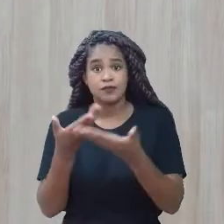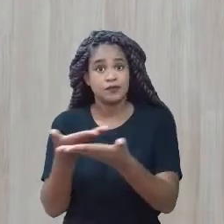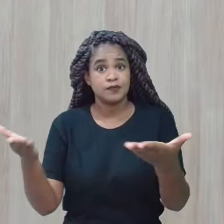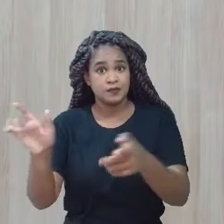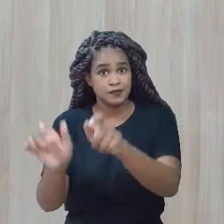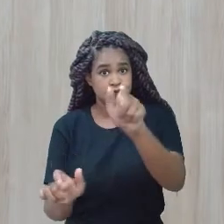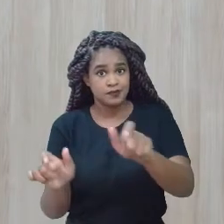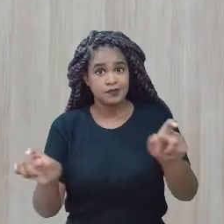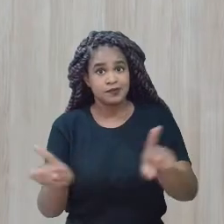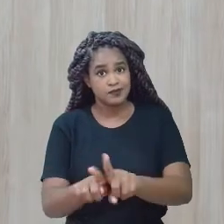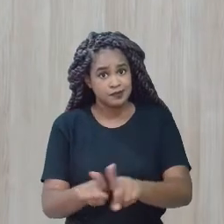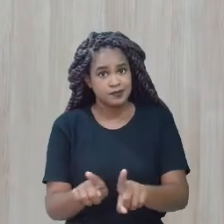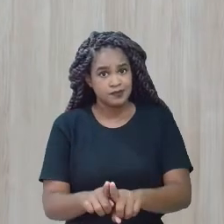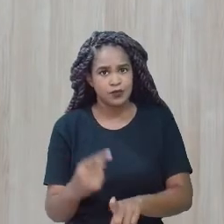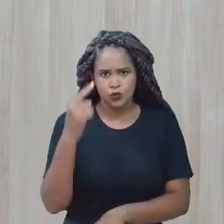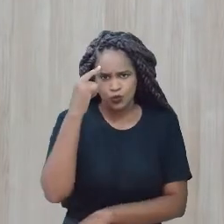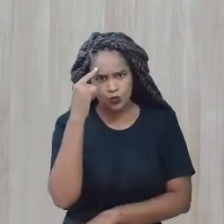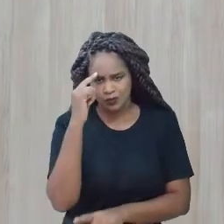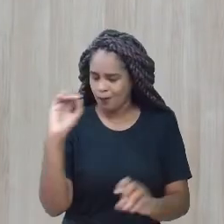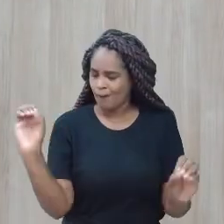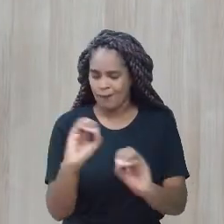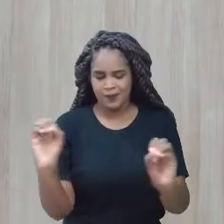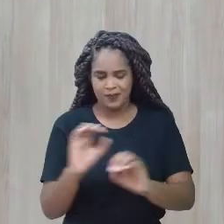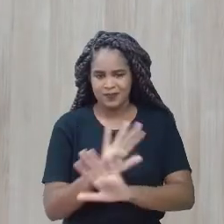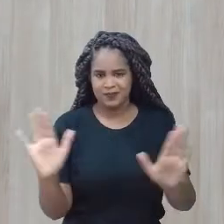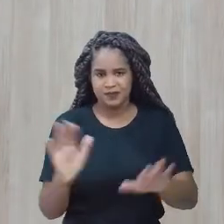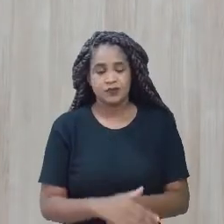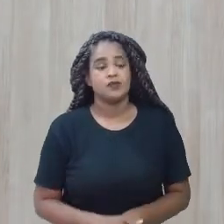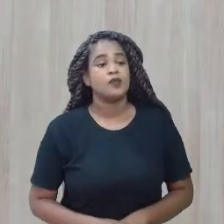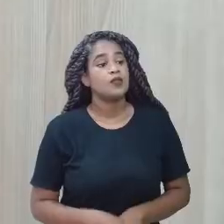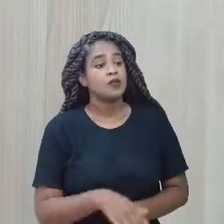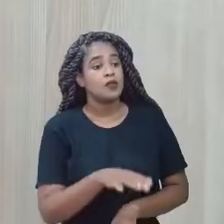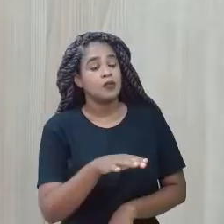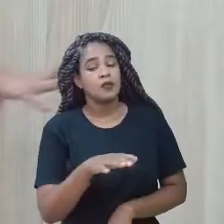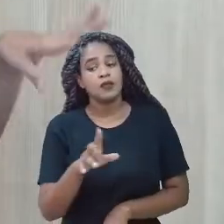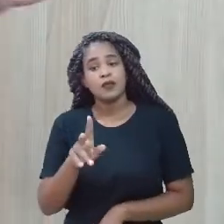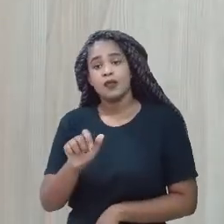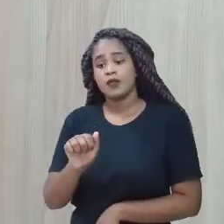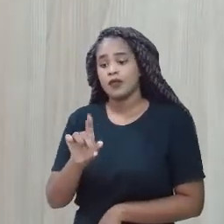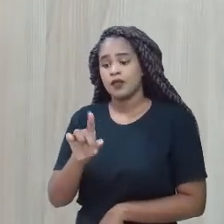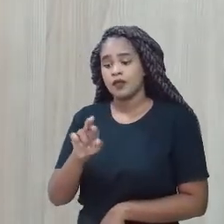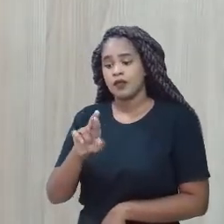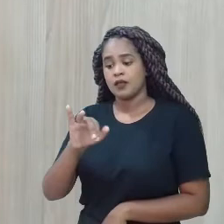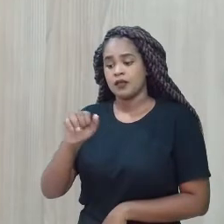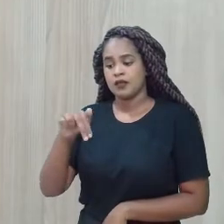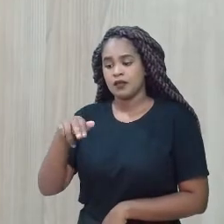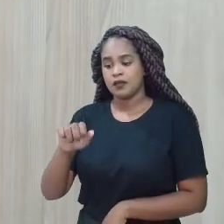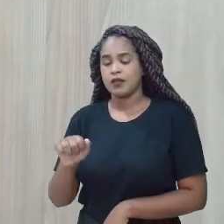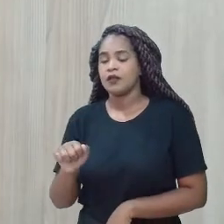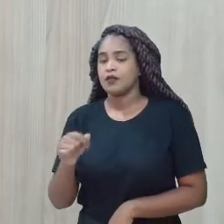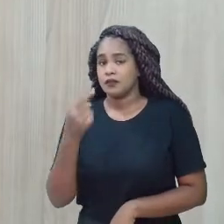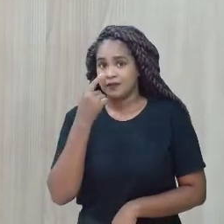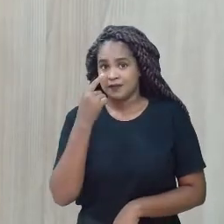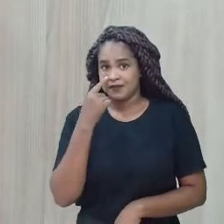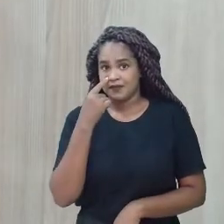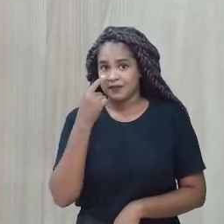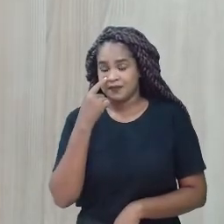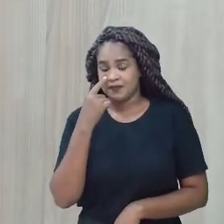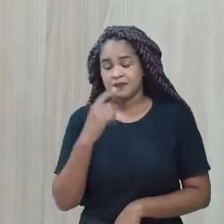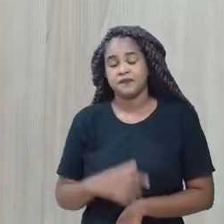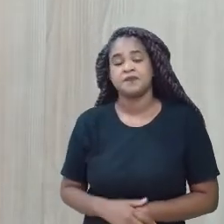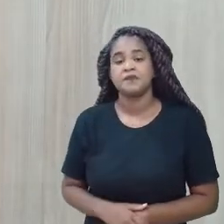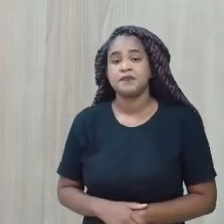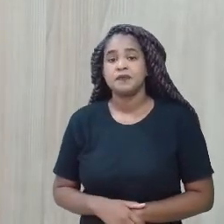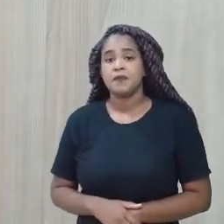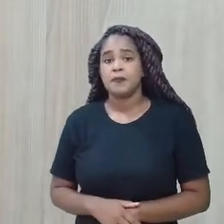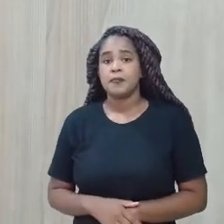outro também, não tenha dúvida. Professora Adriana, vou dizer que o chat aqui está em chamas.